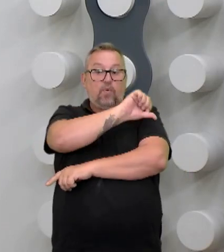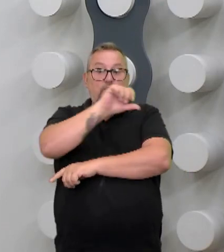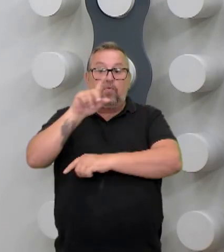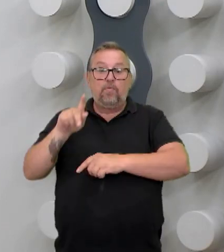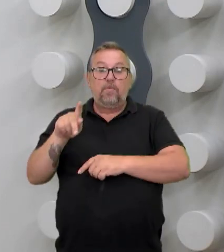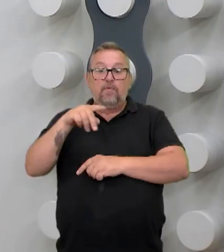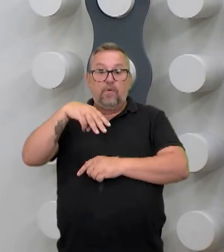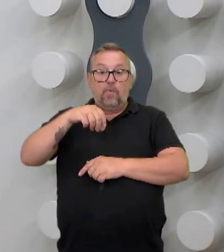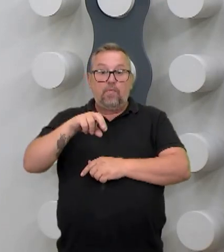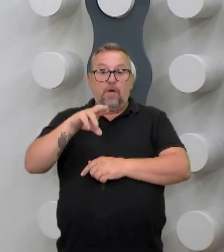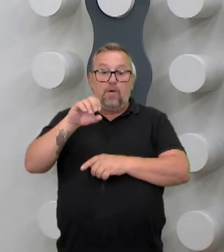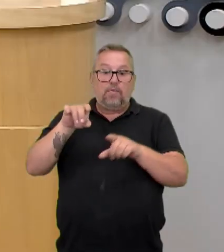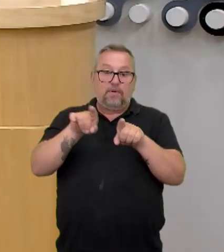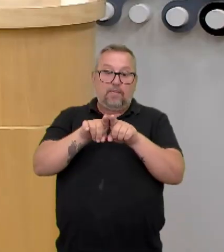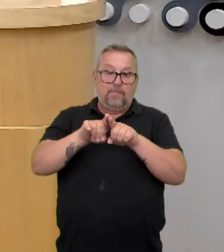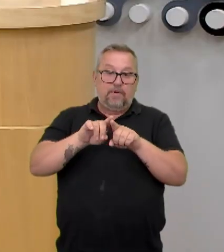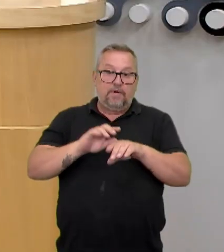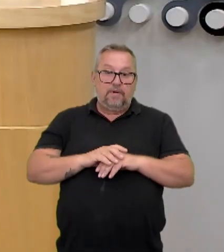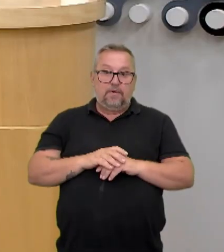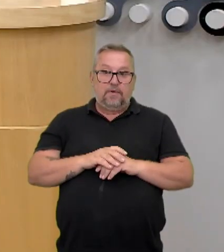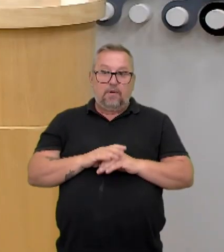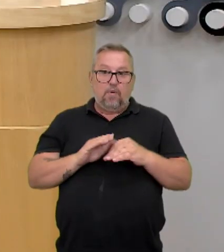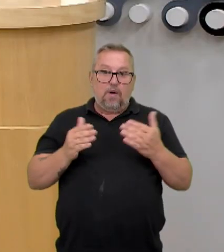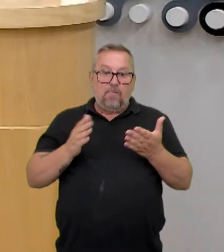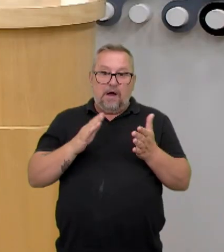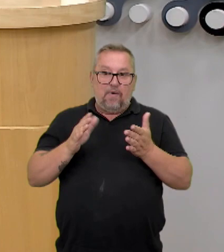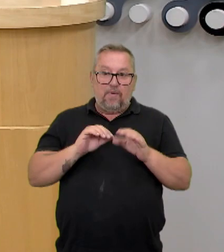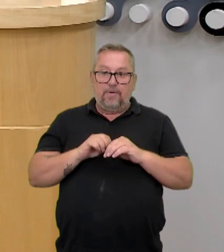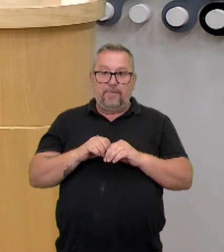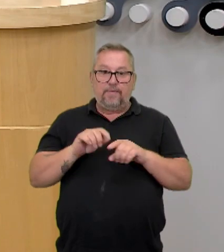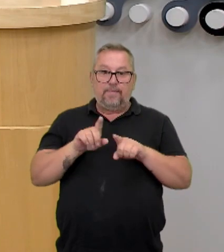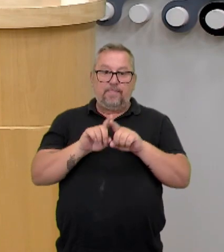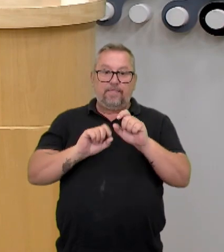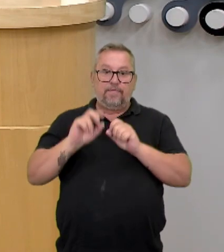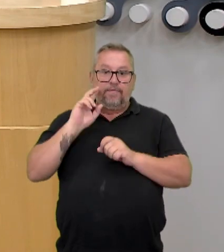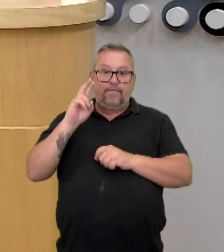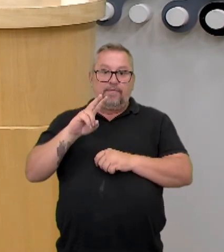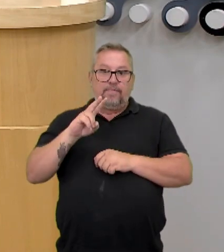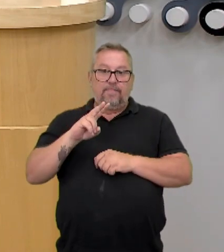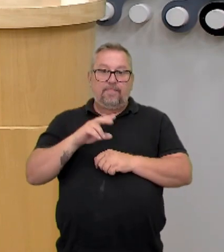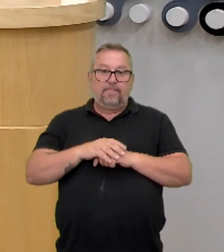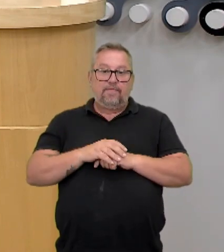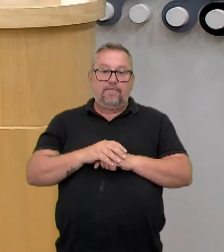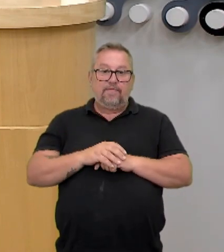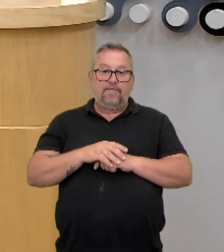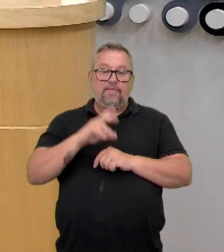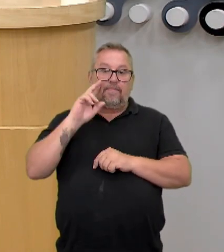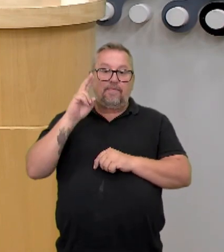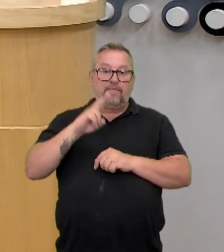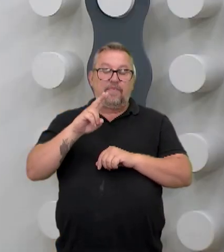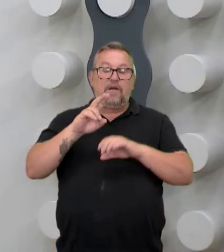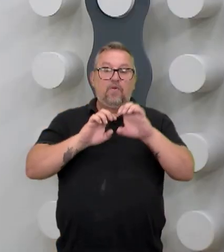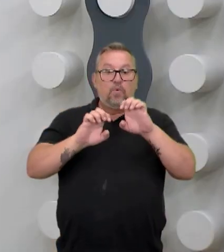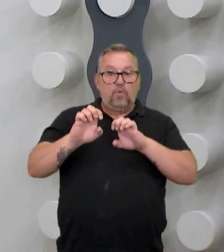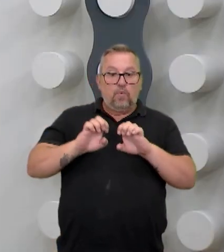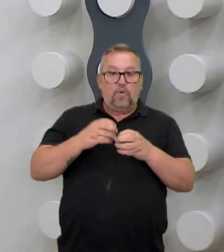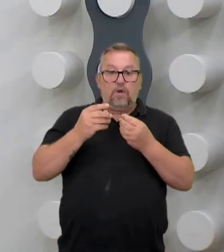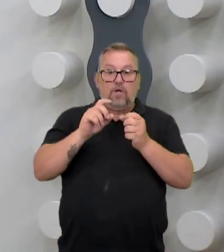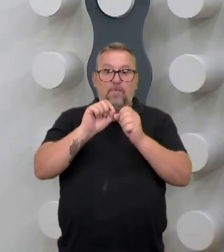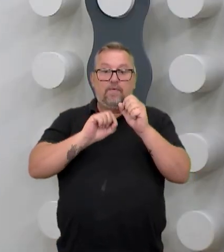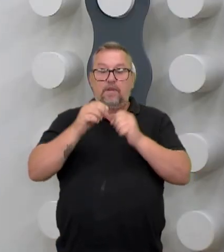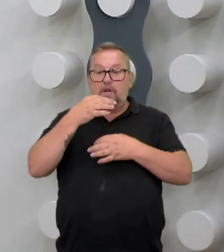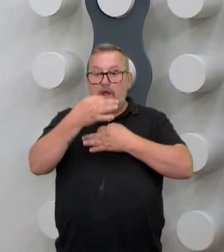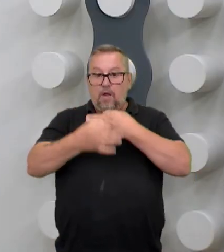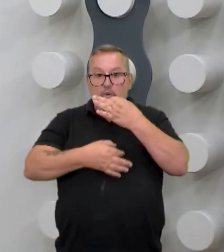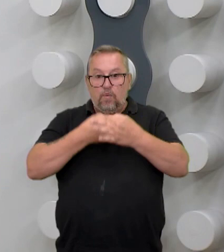Mauro também no ensino médio. Opinião, o tempo todo. Artigo de opinião a gente ficou muito em cima ali, mostrando como que funciona essa questão da estrutura, de como fazer os